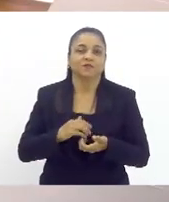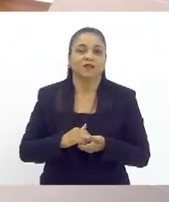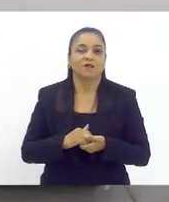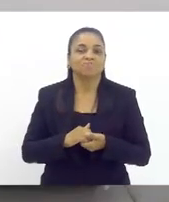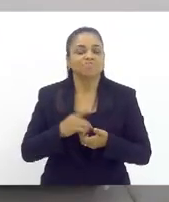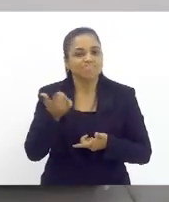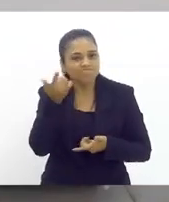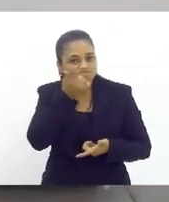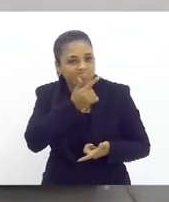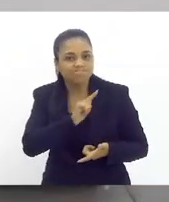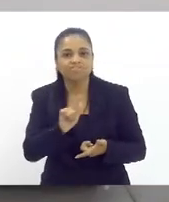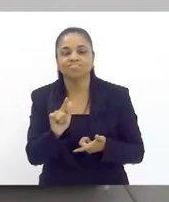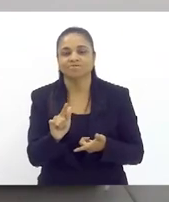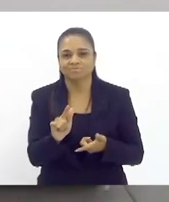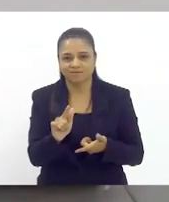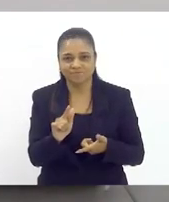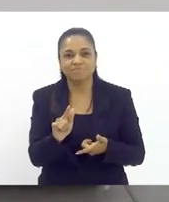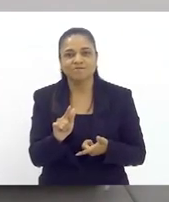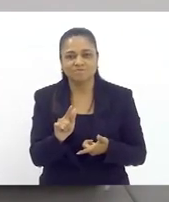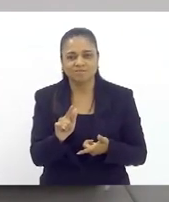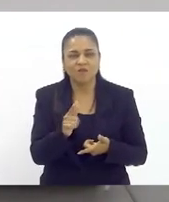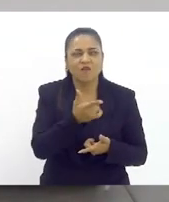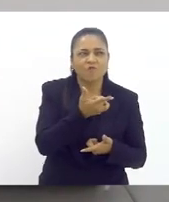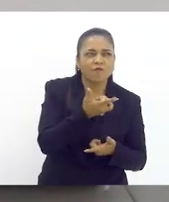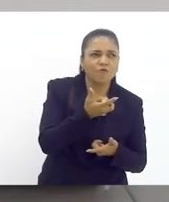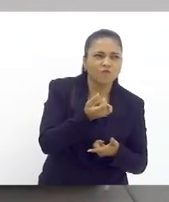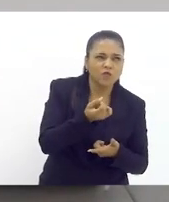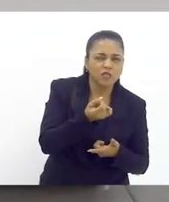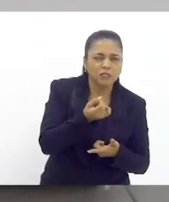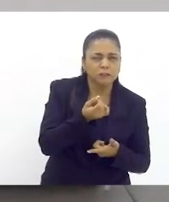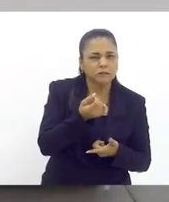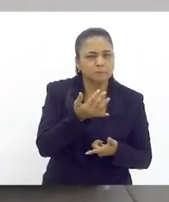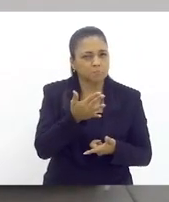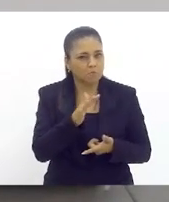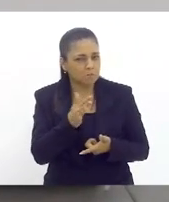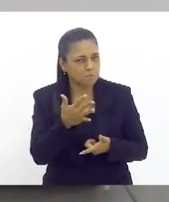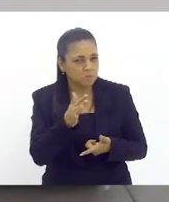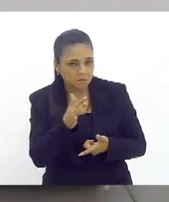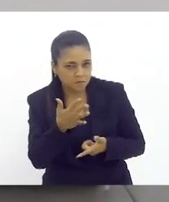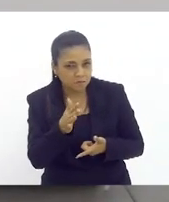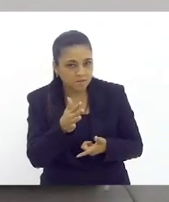chegou a fazer não sei se vinte é perto disso né